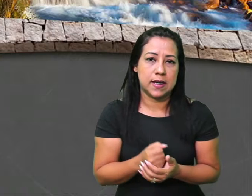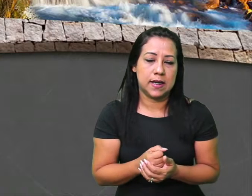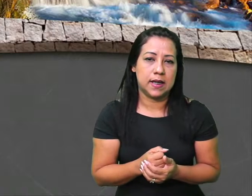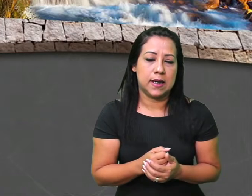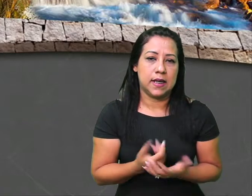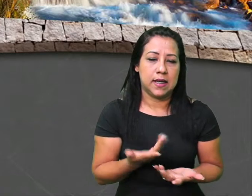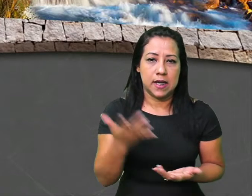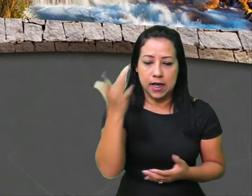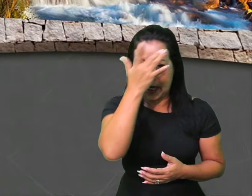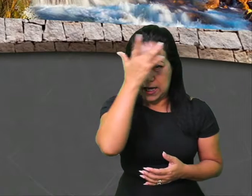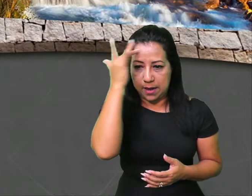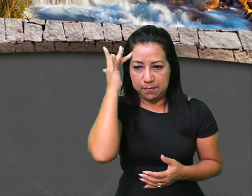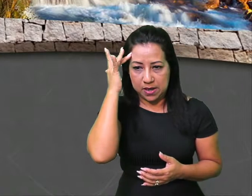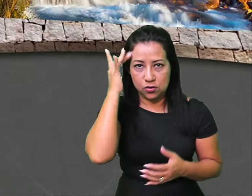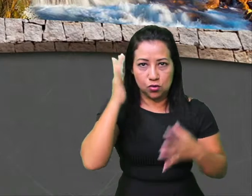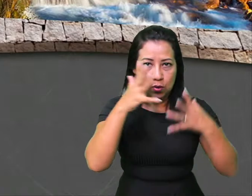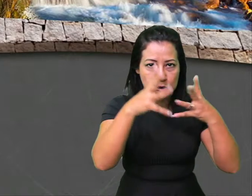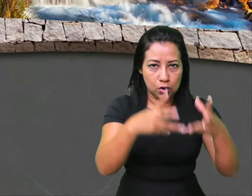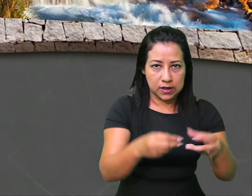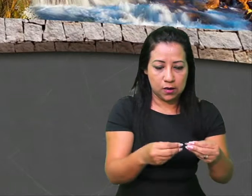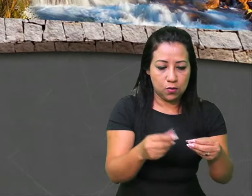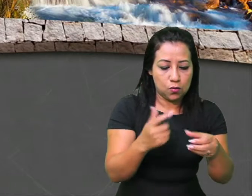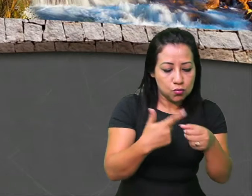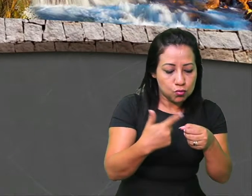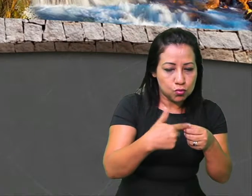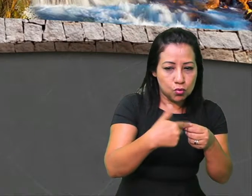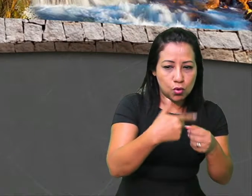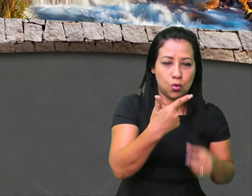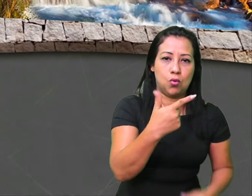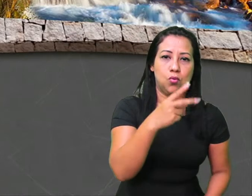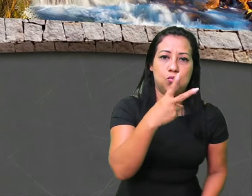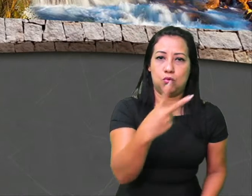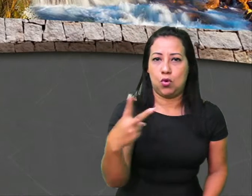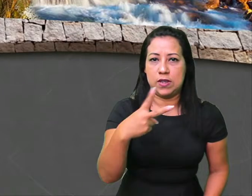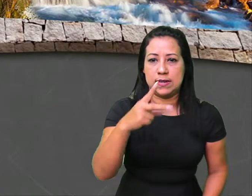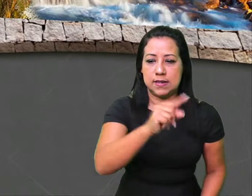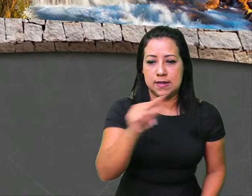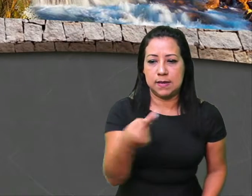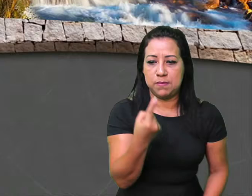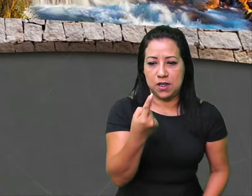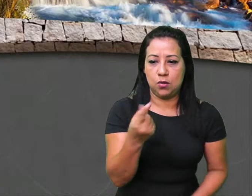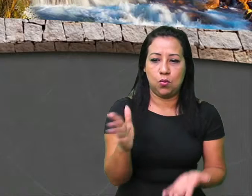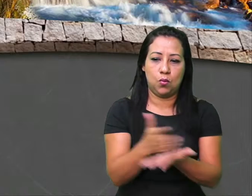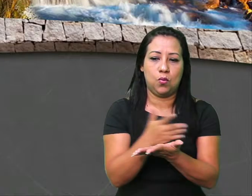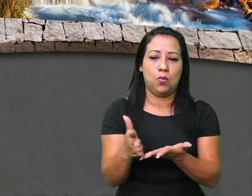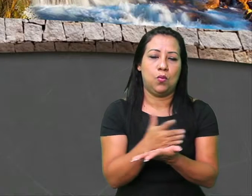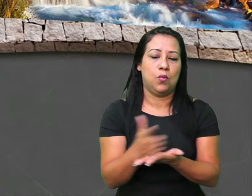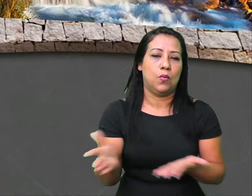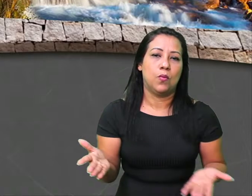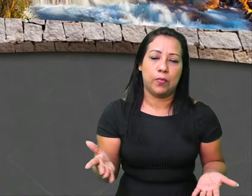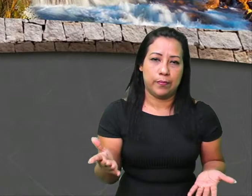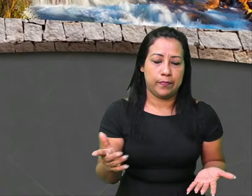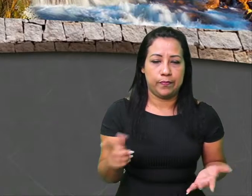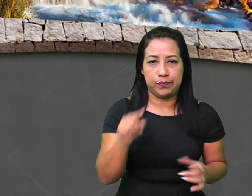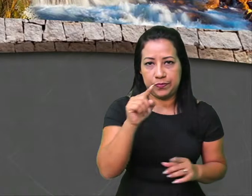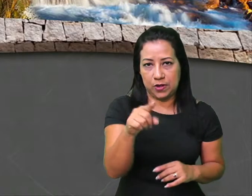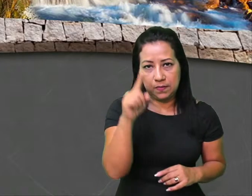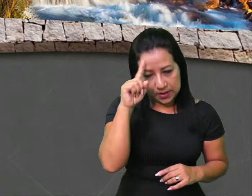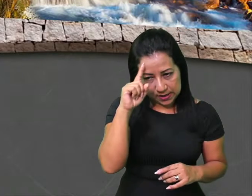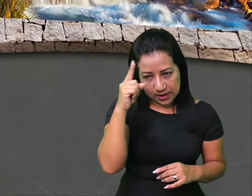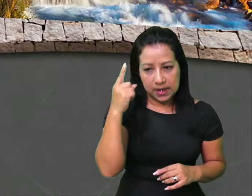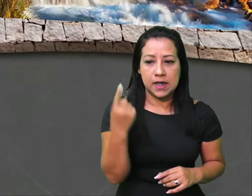habitantes, é em torno de 2 mil e poucos habitantes. Daí para você ter uma ideia como é que é a política no Brasil de criação